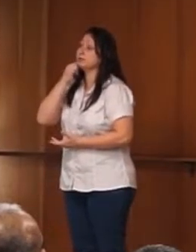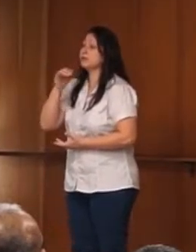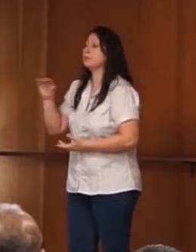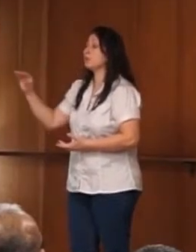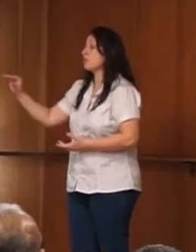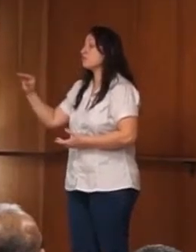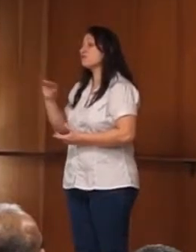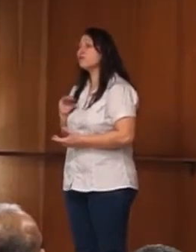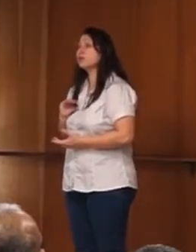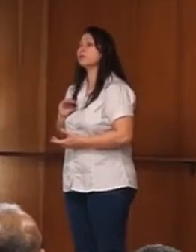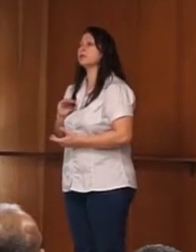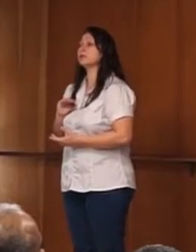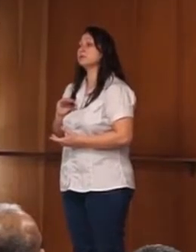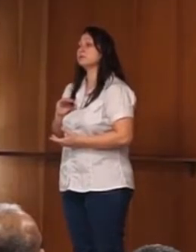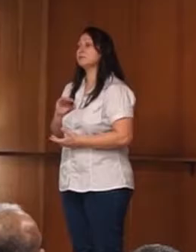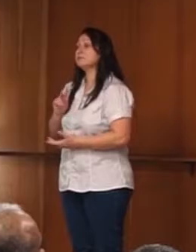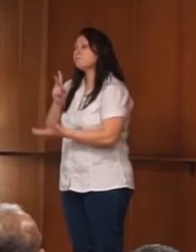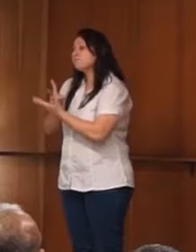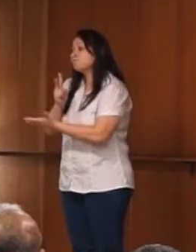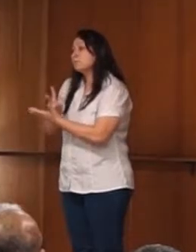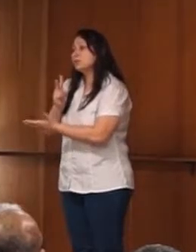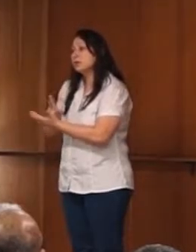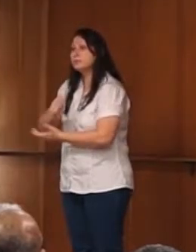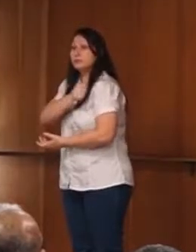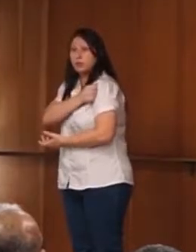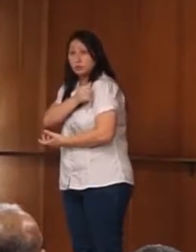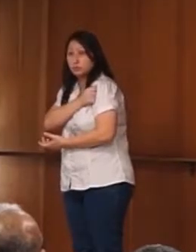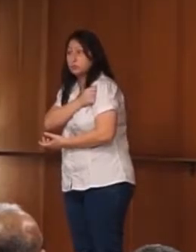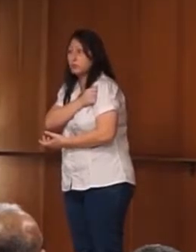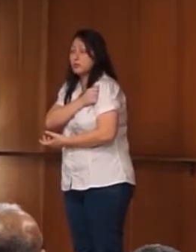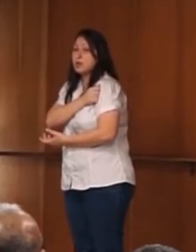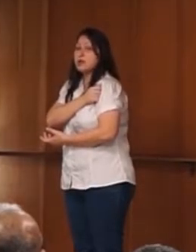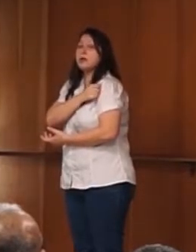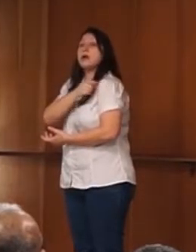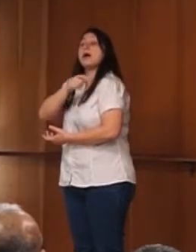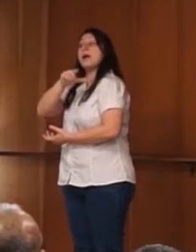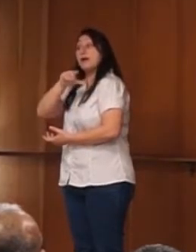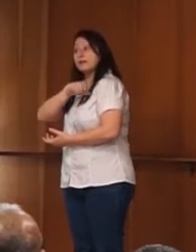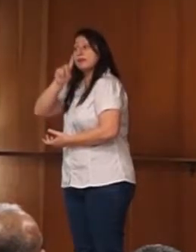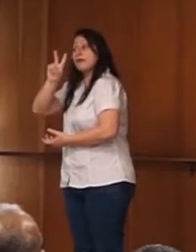do estudante, ela ainda privilegia os estudantes de Niterói.